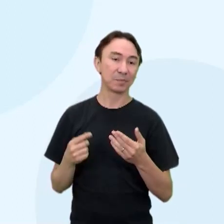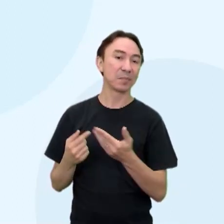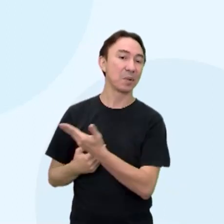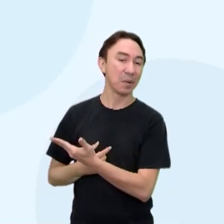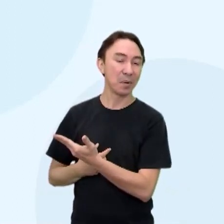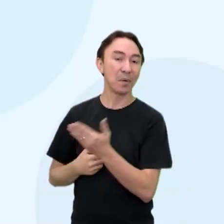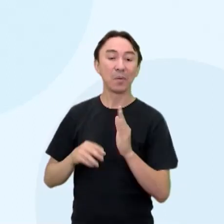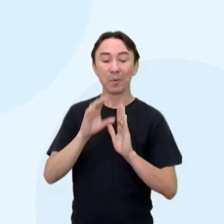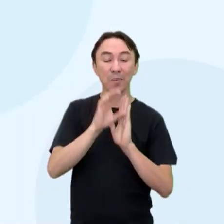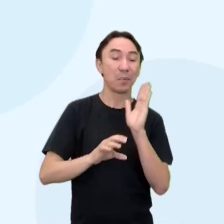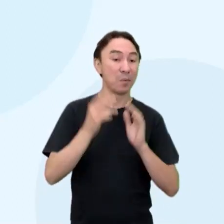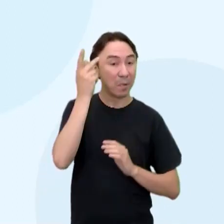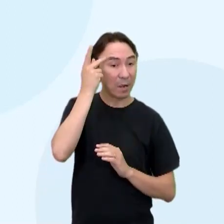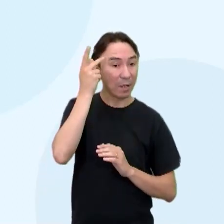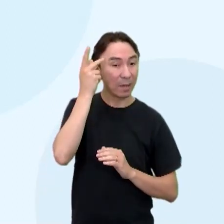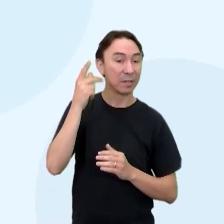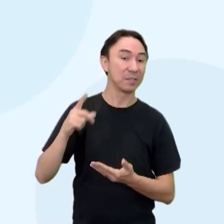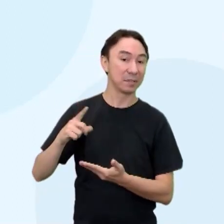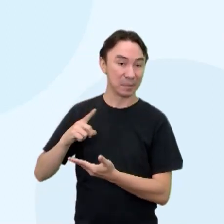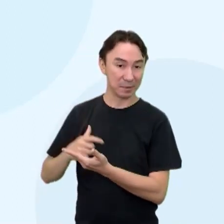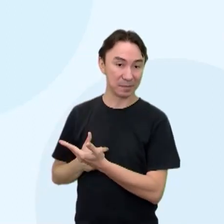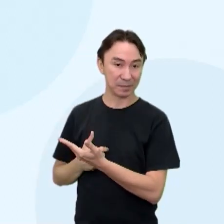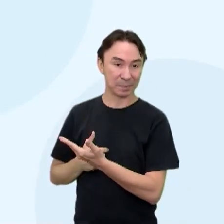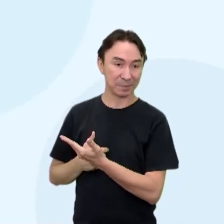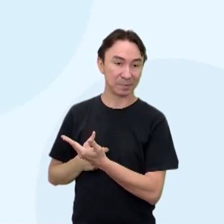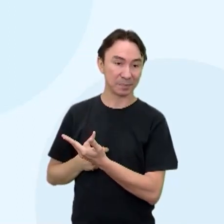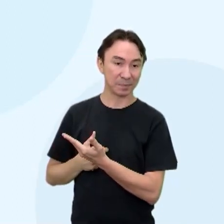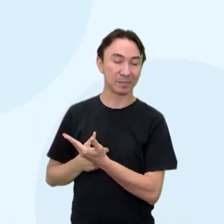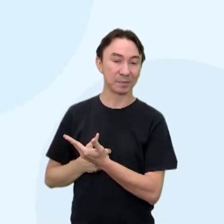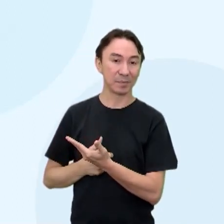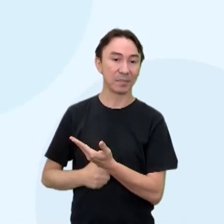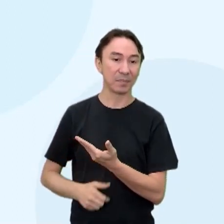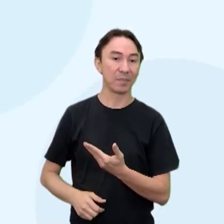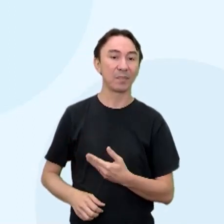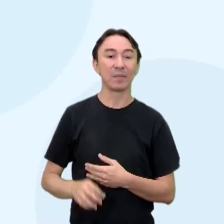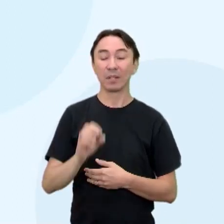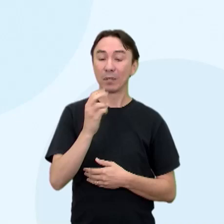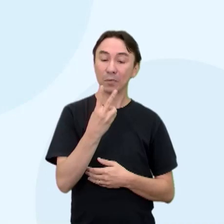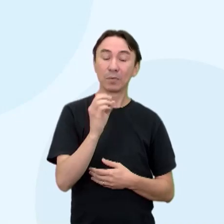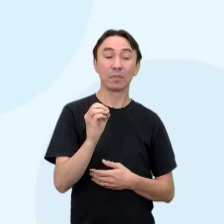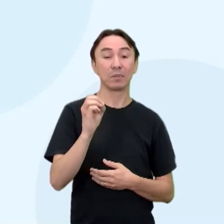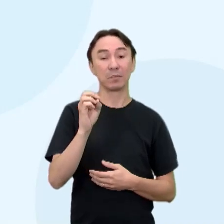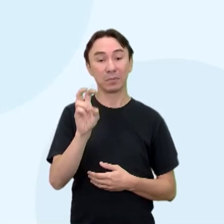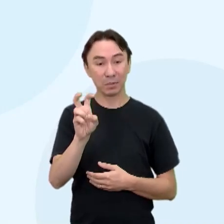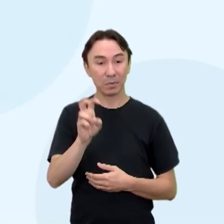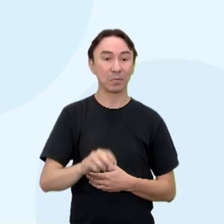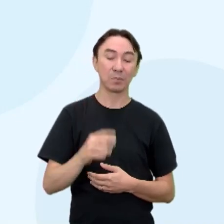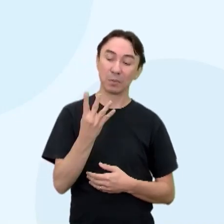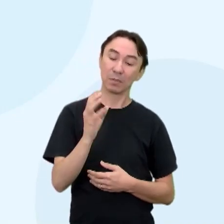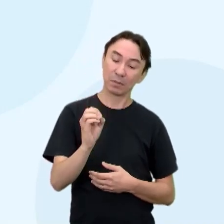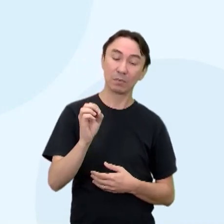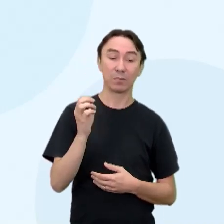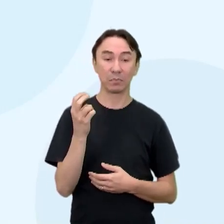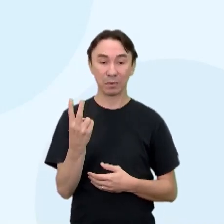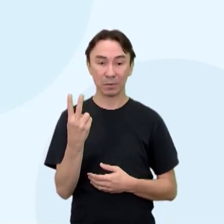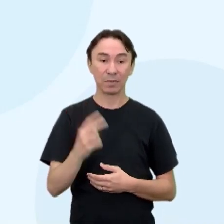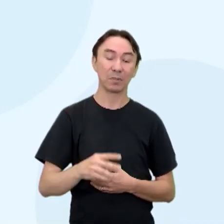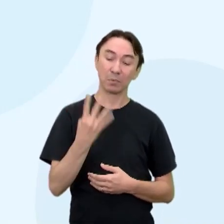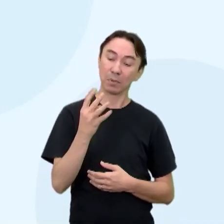temos aí as habilidades das ciências humanas, sociais e aplicadas, 205, 402